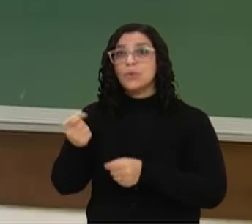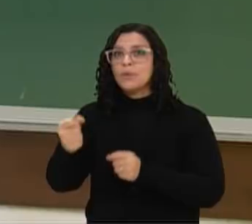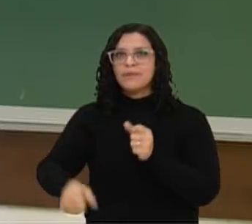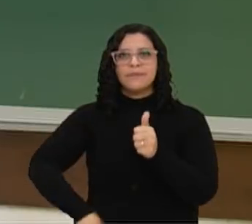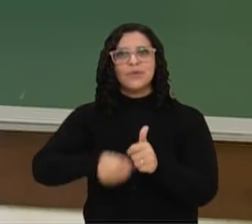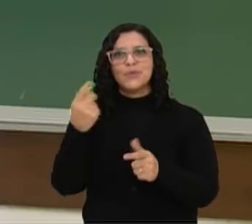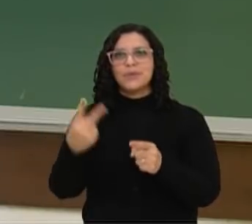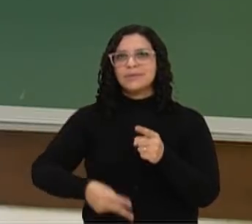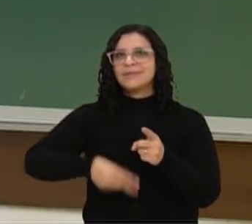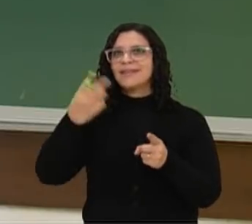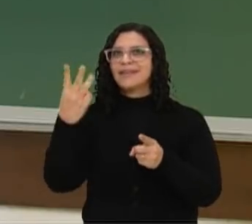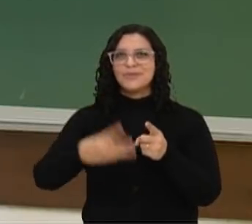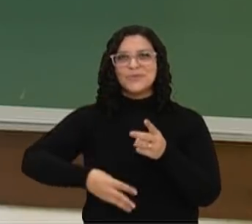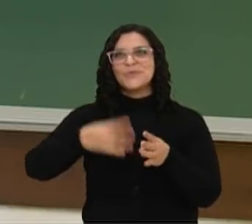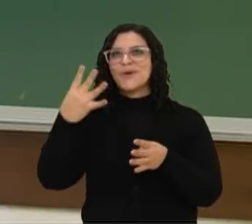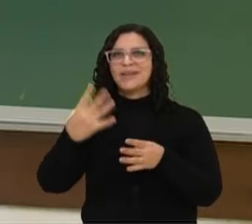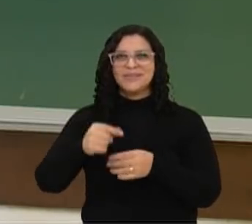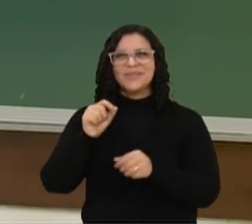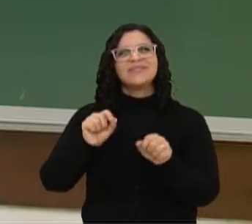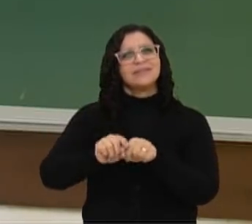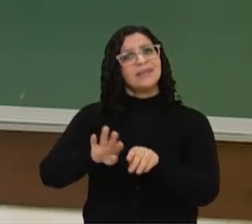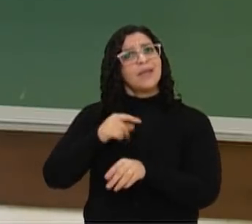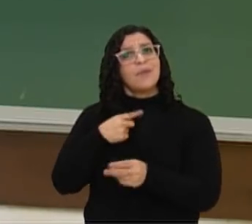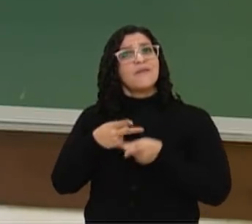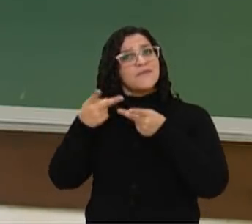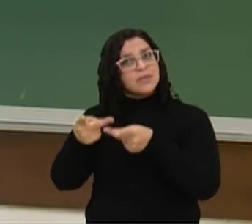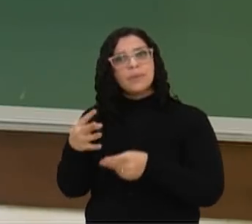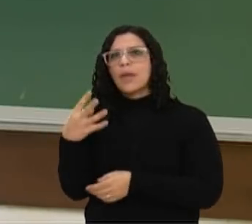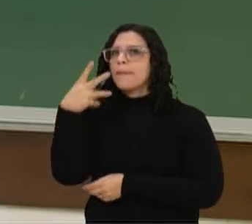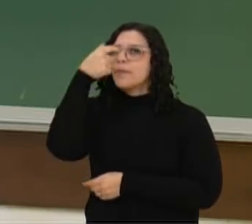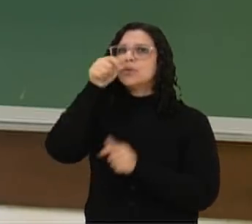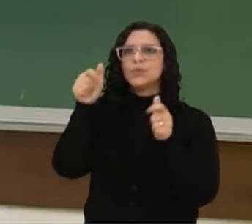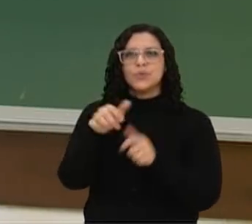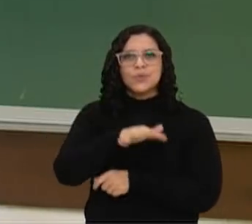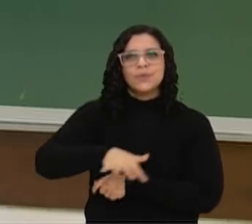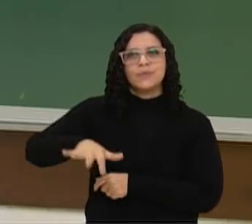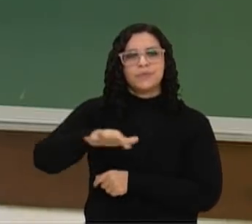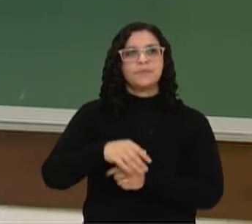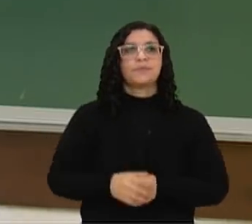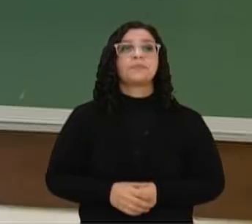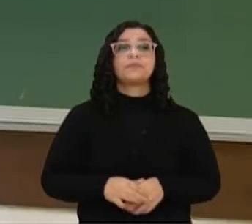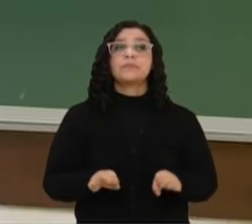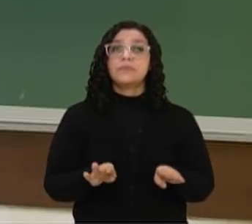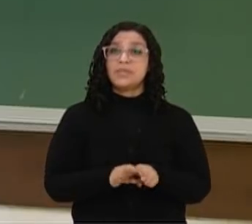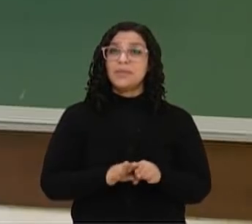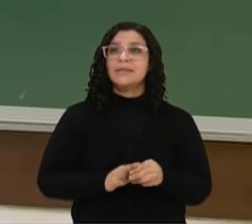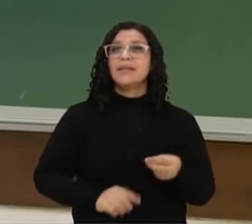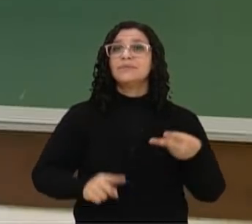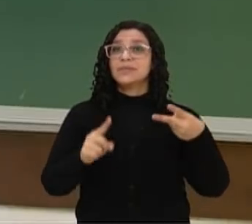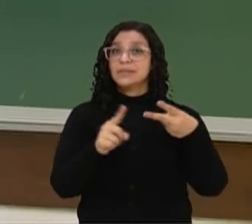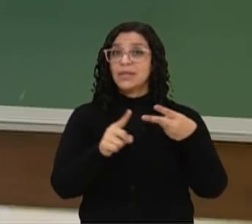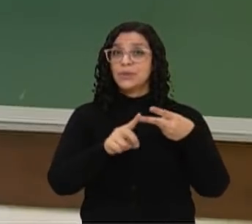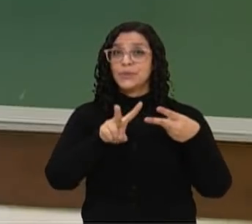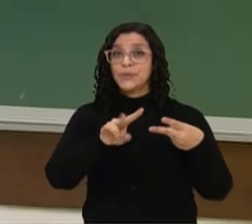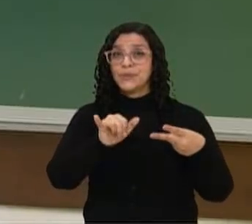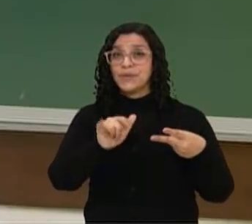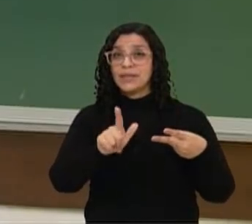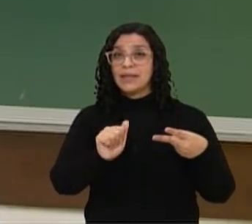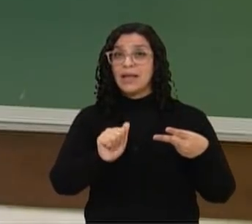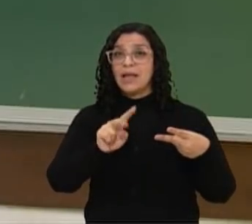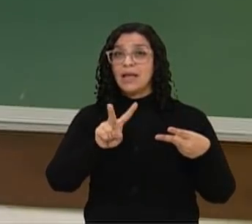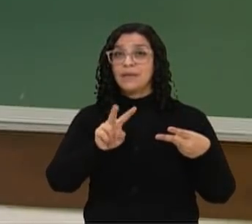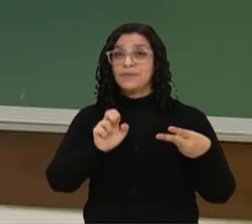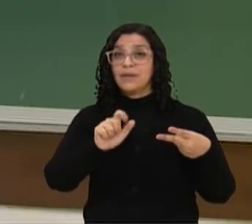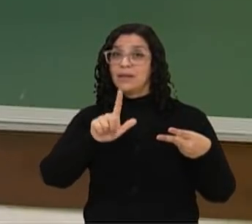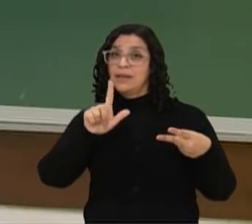2, 3 ou mais vezes, tamanha a beleza e a importância desse espaço, né? Além disso, nós vamos ter a região ali de Vila